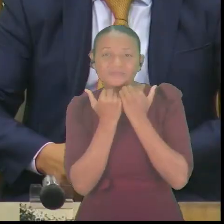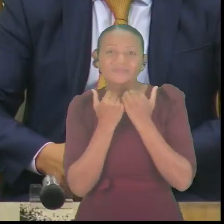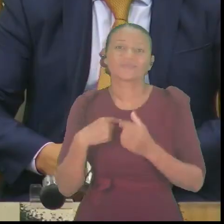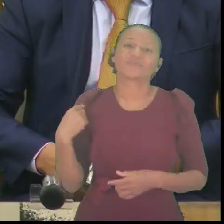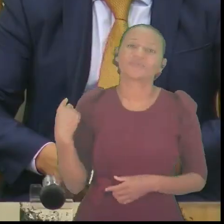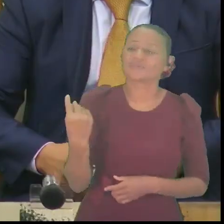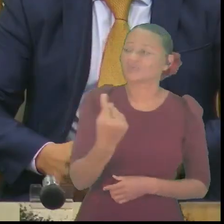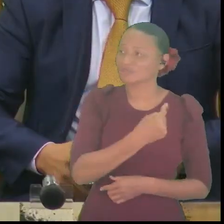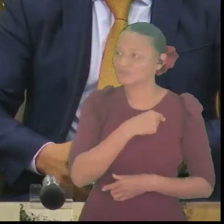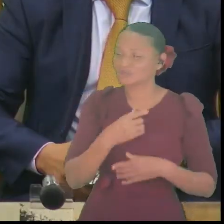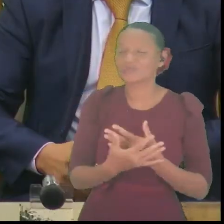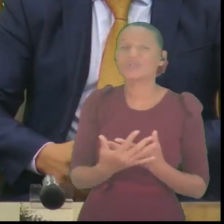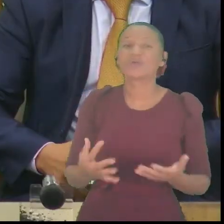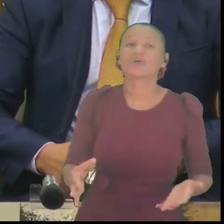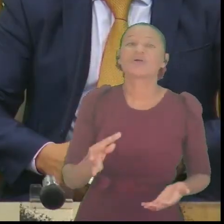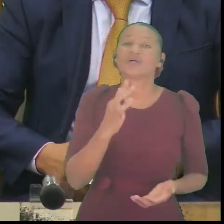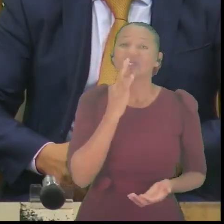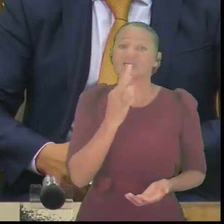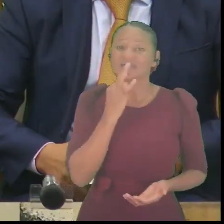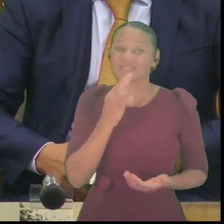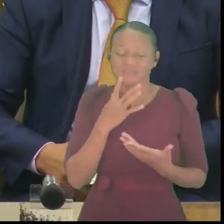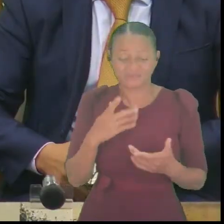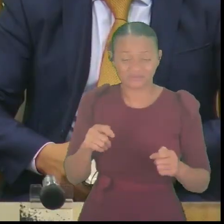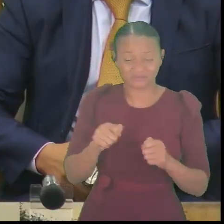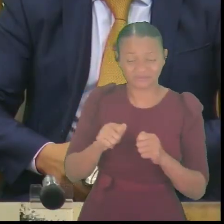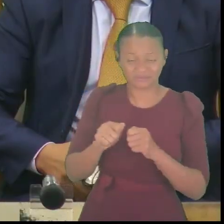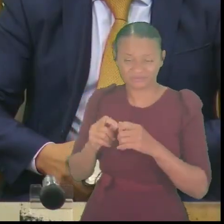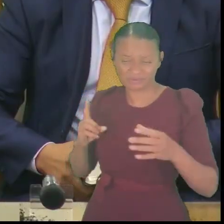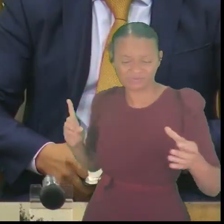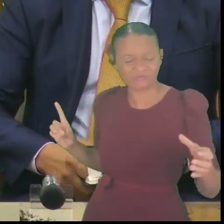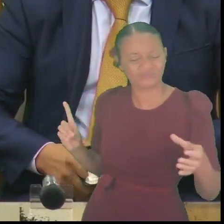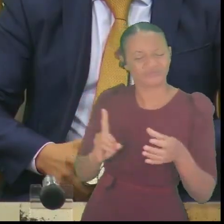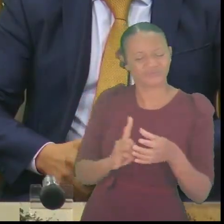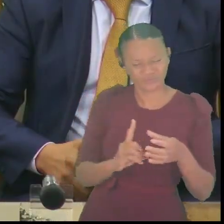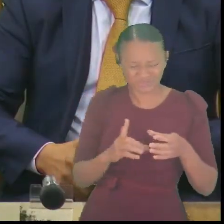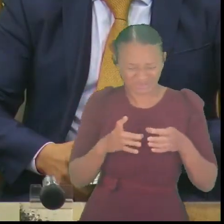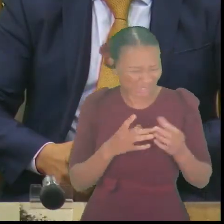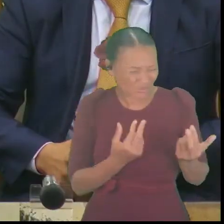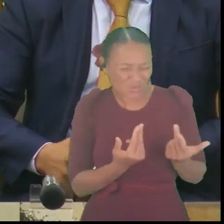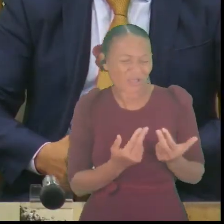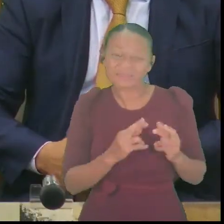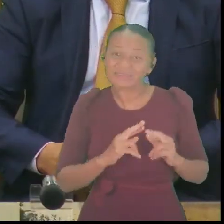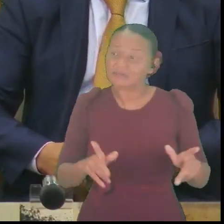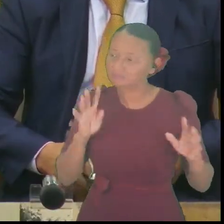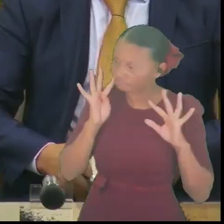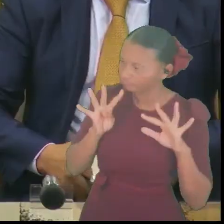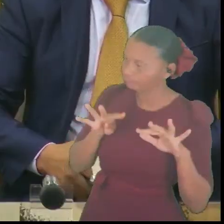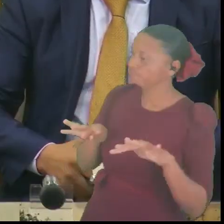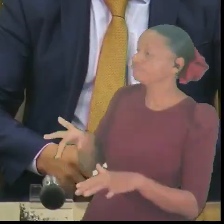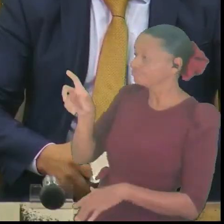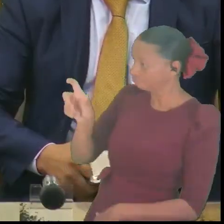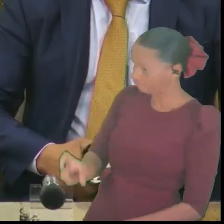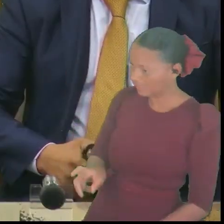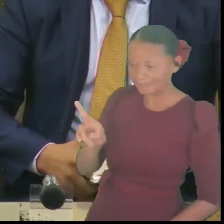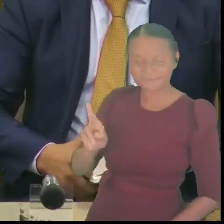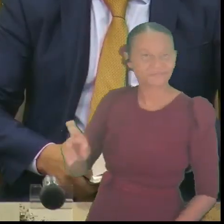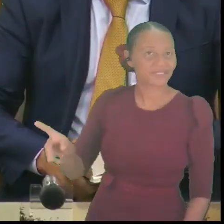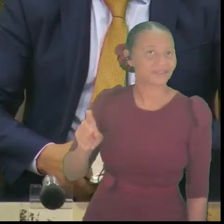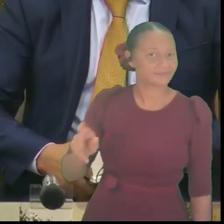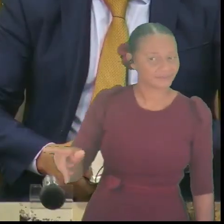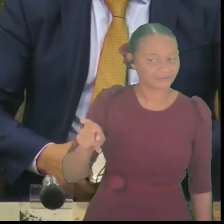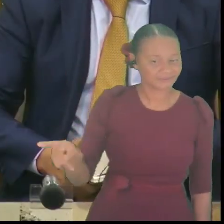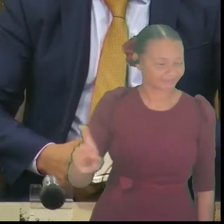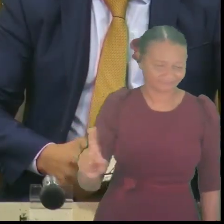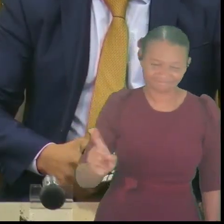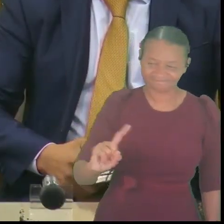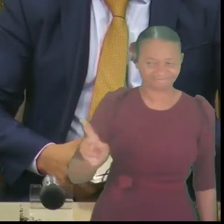nós somos conhecidos quando nós não fazemos parte da mesma forma. Alguém tem que olhar para nós e vai dizer: esse bolo é diferente, não é da mesma